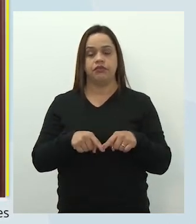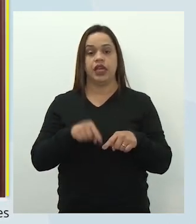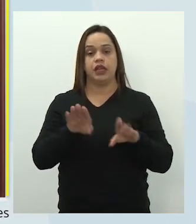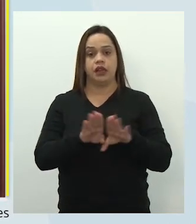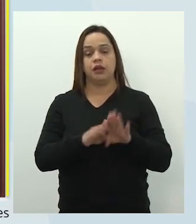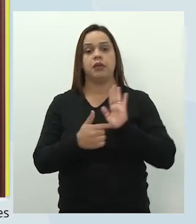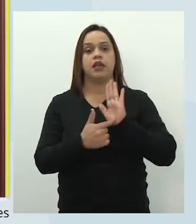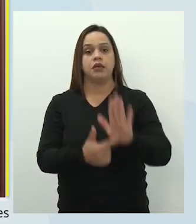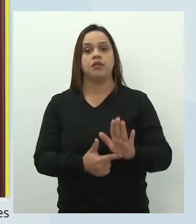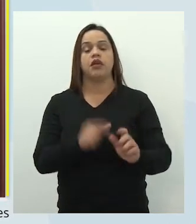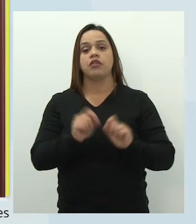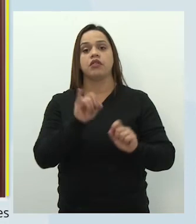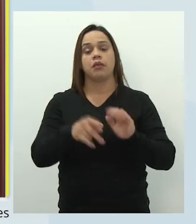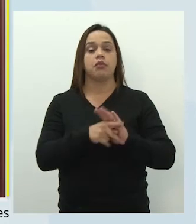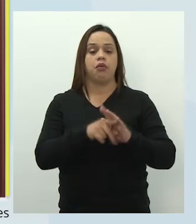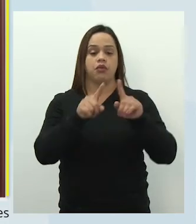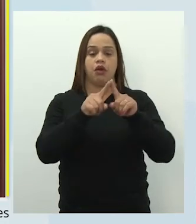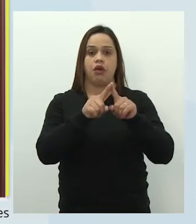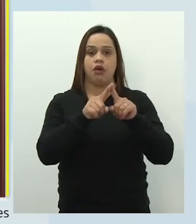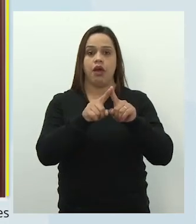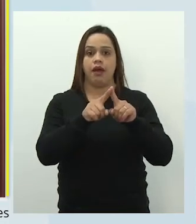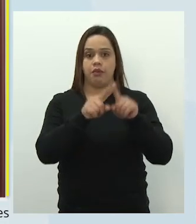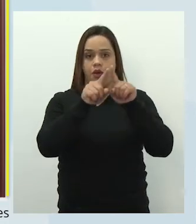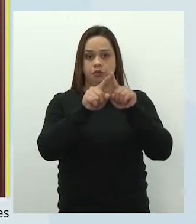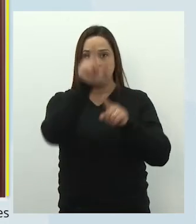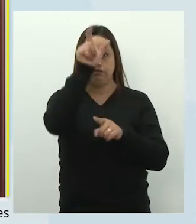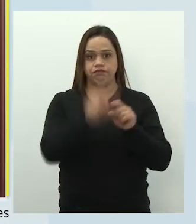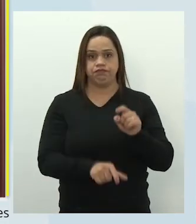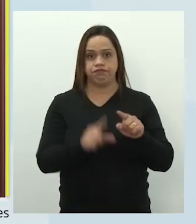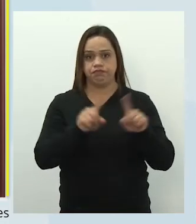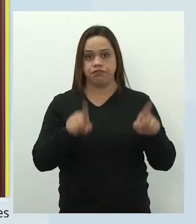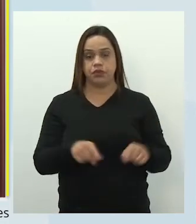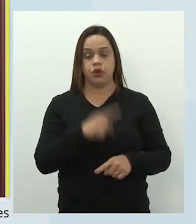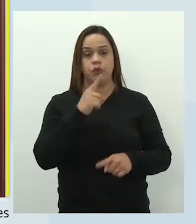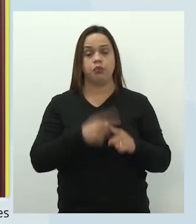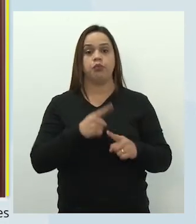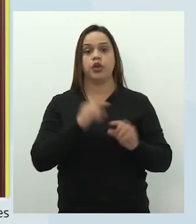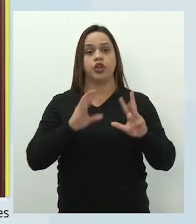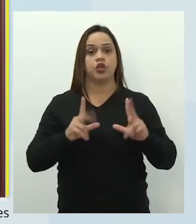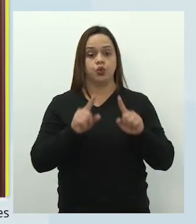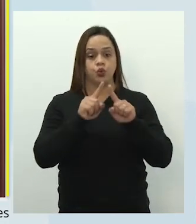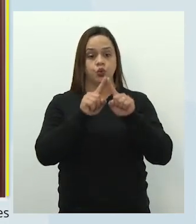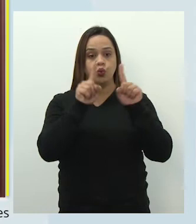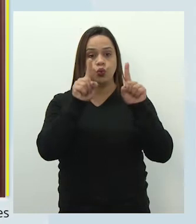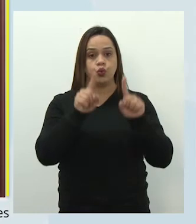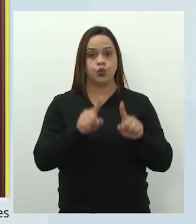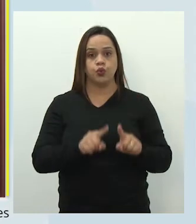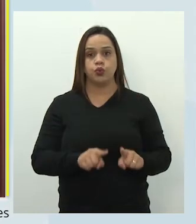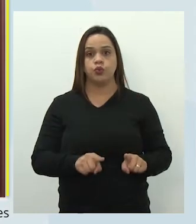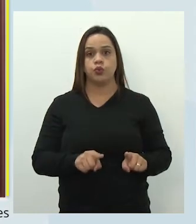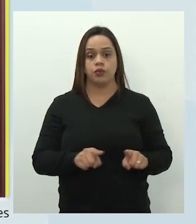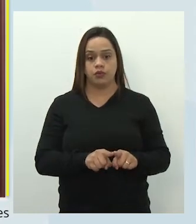exemplificar no caso da coluna, da pilastra, na qual o contorno que está em torno dela é